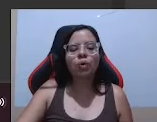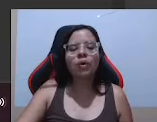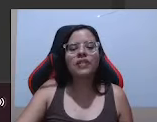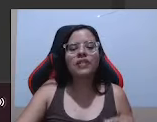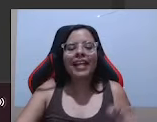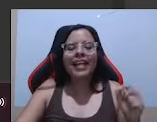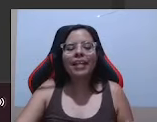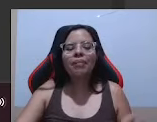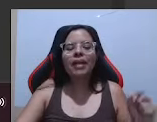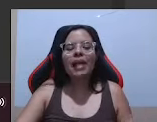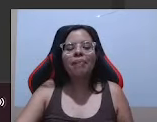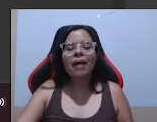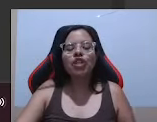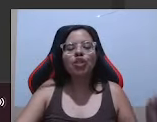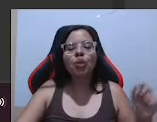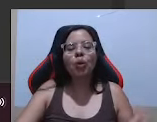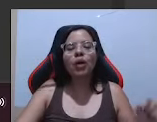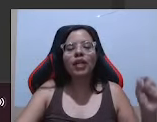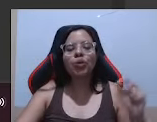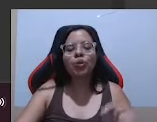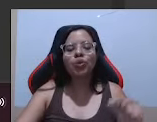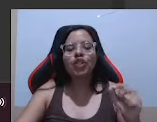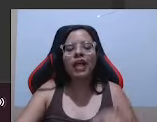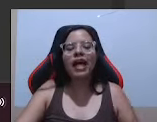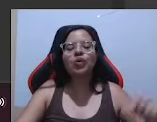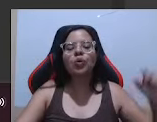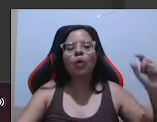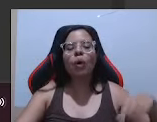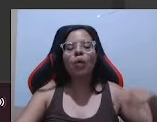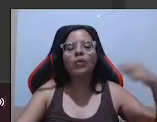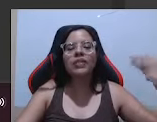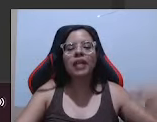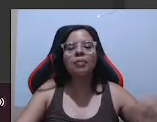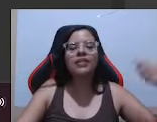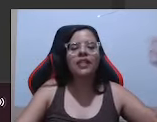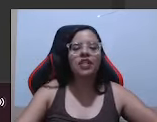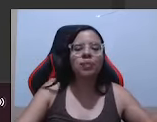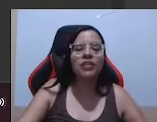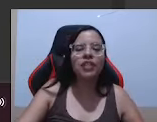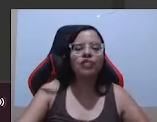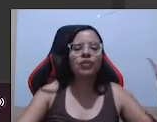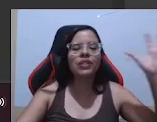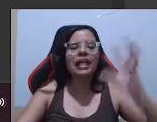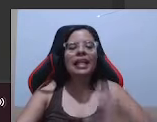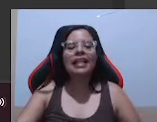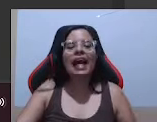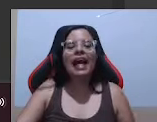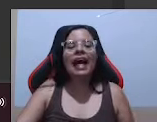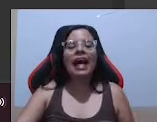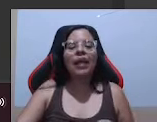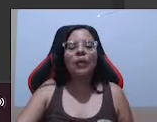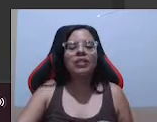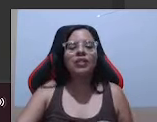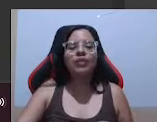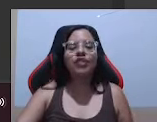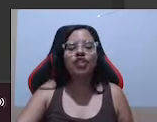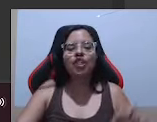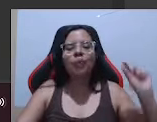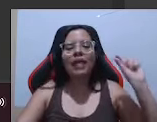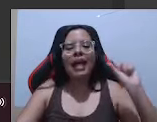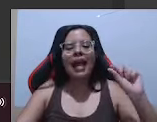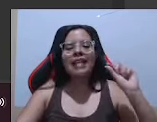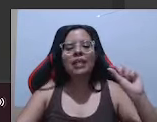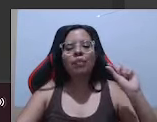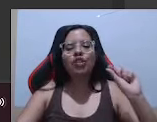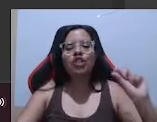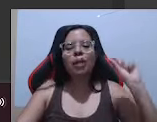dos autores e também tem a parte do estudo de caso com alguns temas específicos da educação